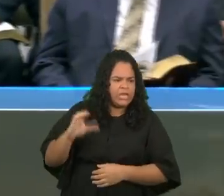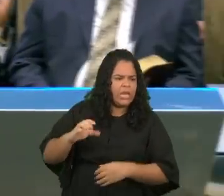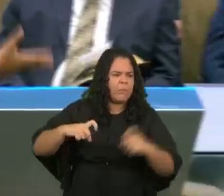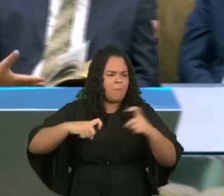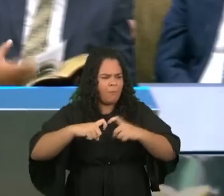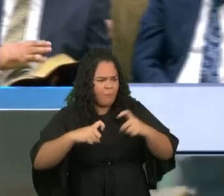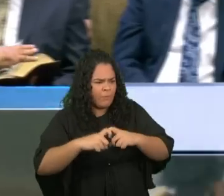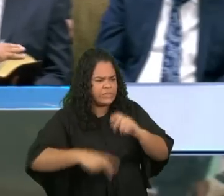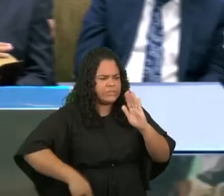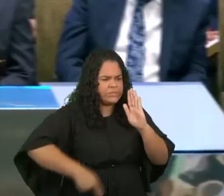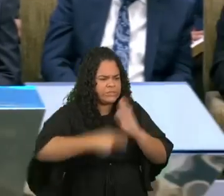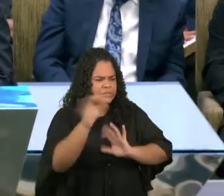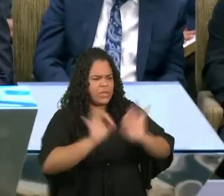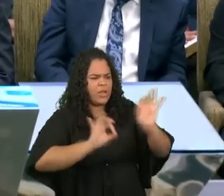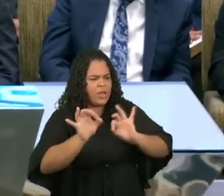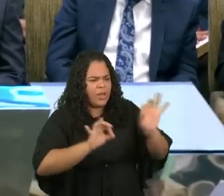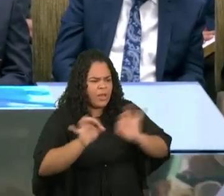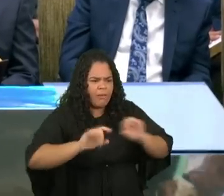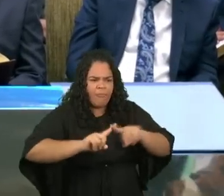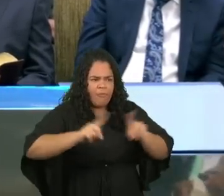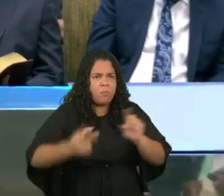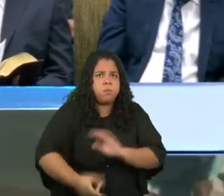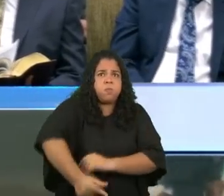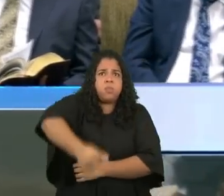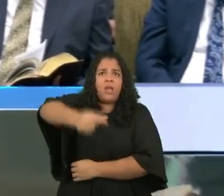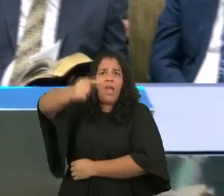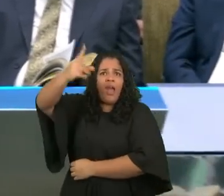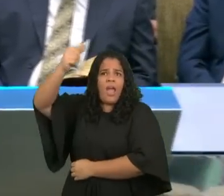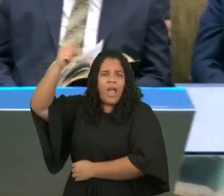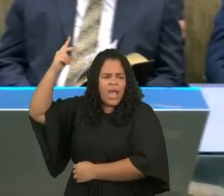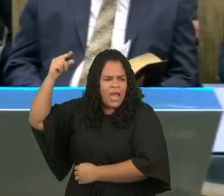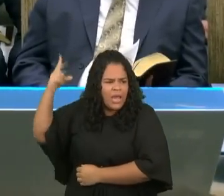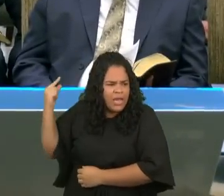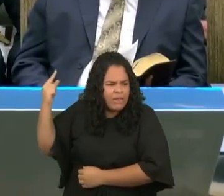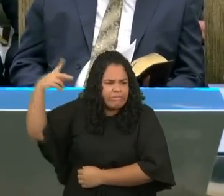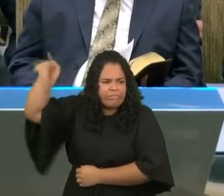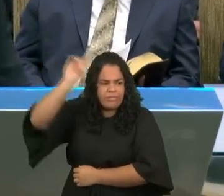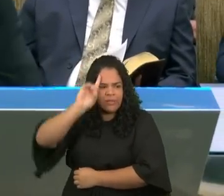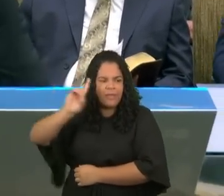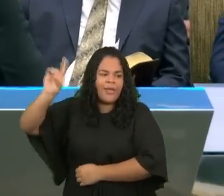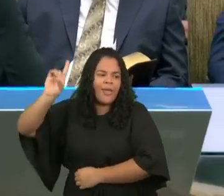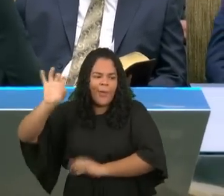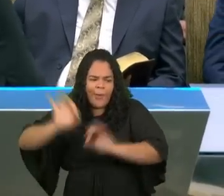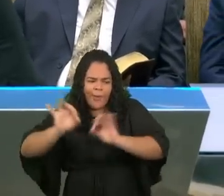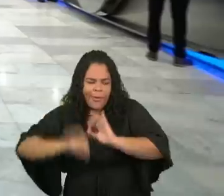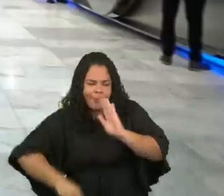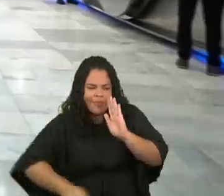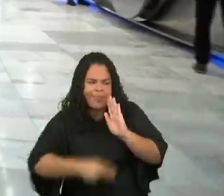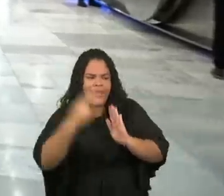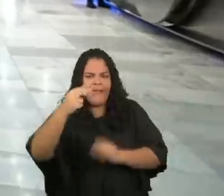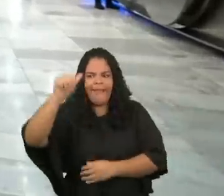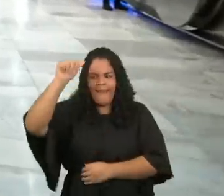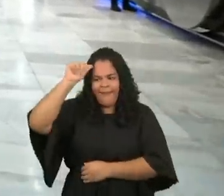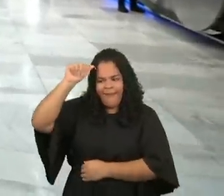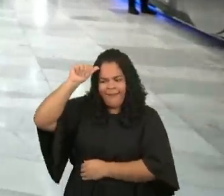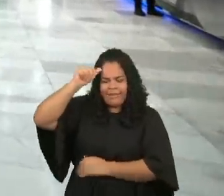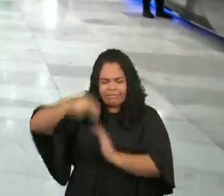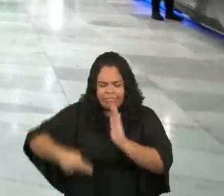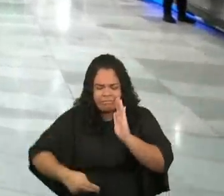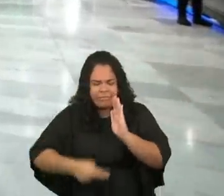Adão, deitou Adão, deu anestesia geral nele, tirou a costela, célula-tronco, e criou a mulher.